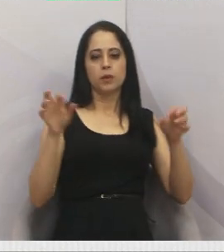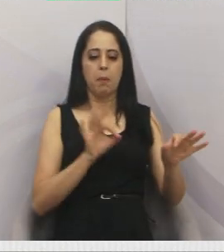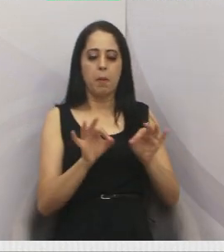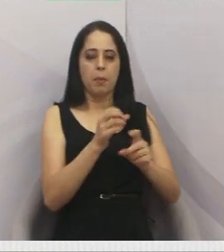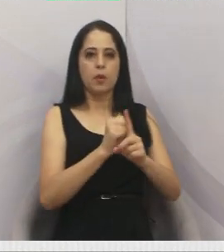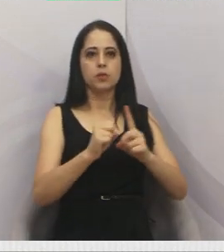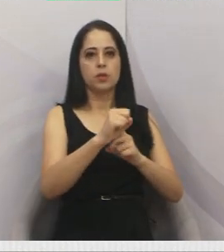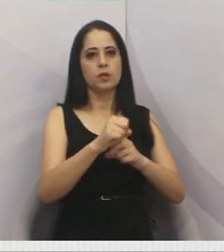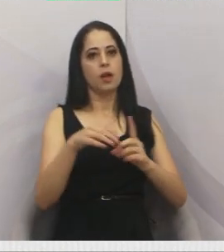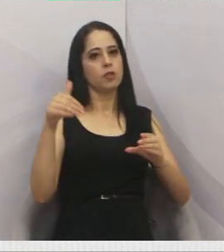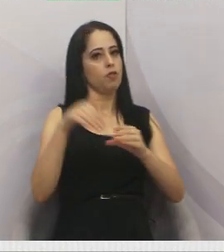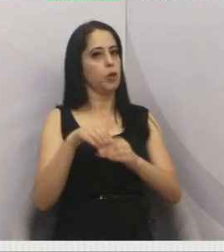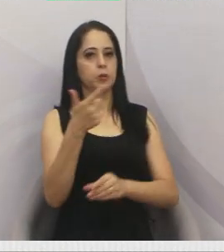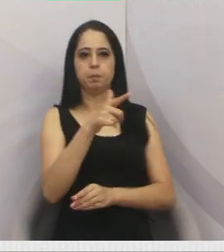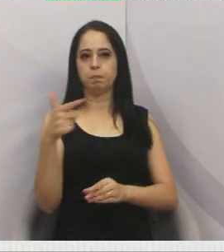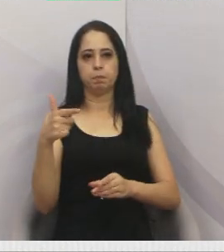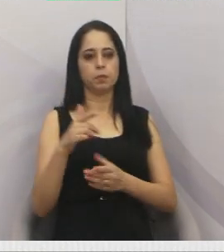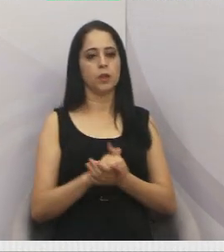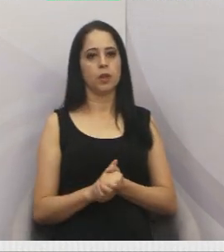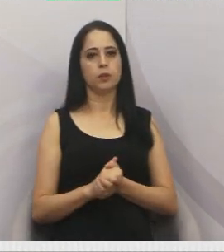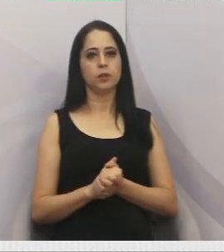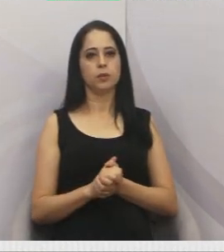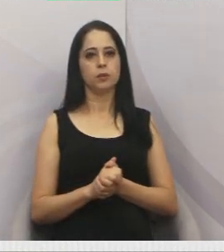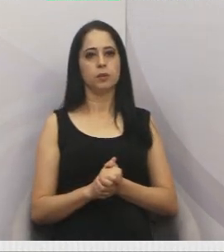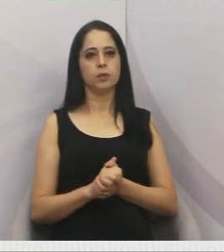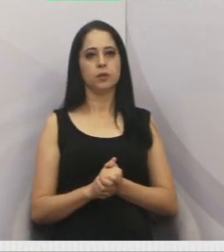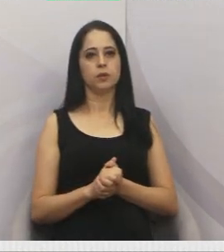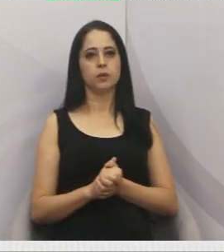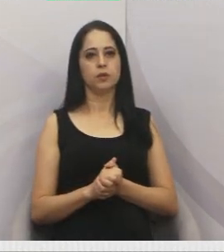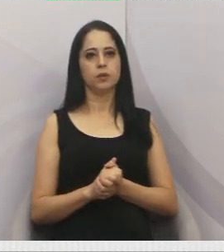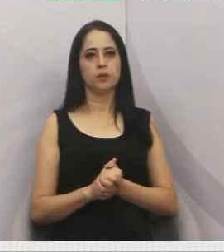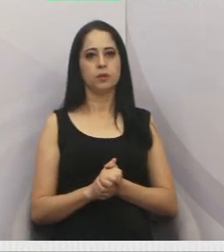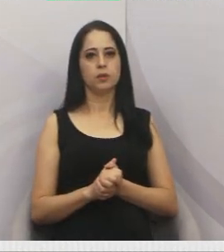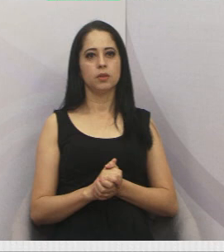Sociedade Civil, voto em branco. Próximo voto.